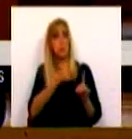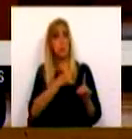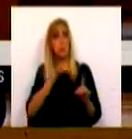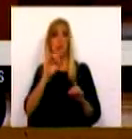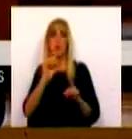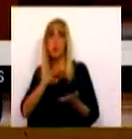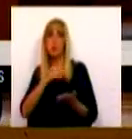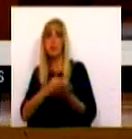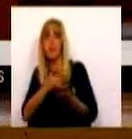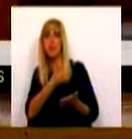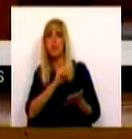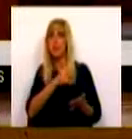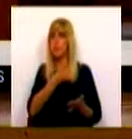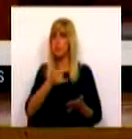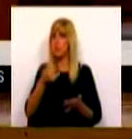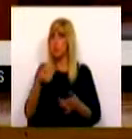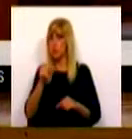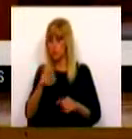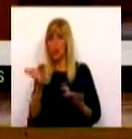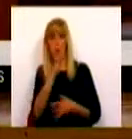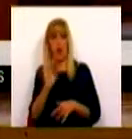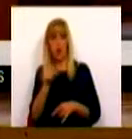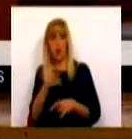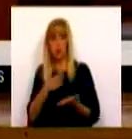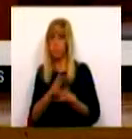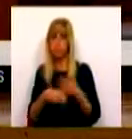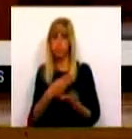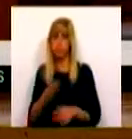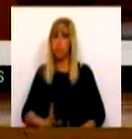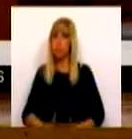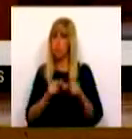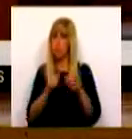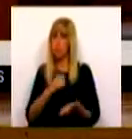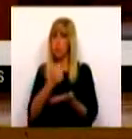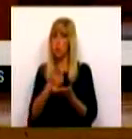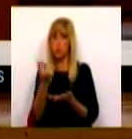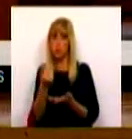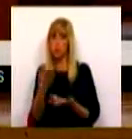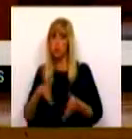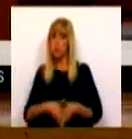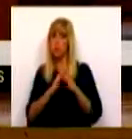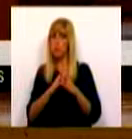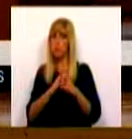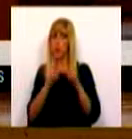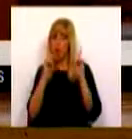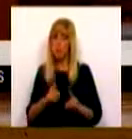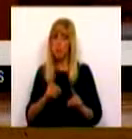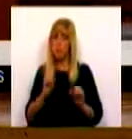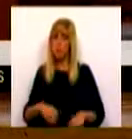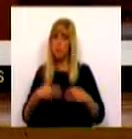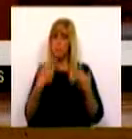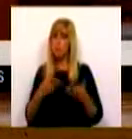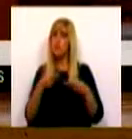2018-2022 manterá a dinâmica do crescimento. Com o apoio dos fundos estruturais serão alavancados